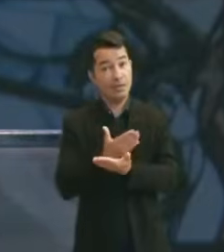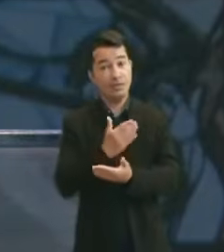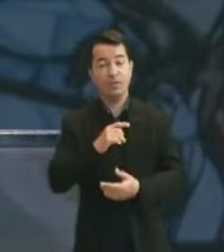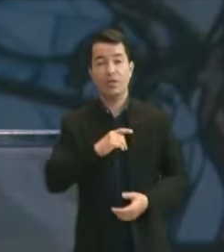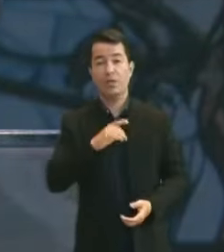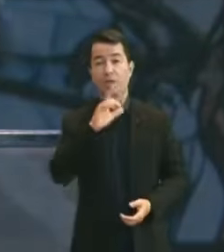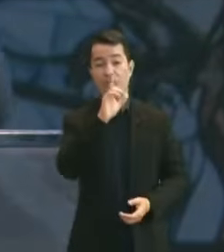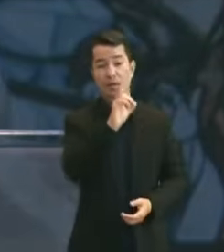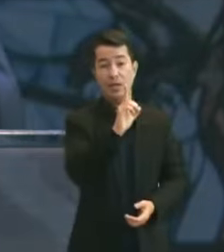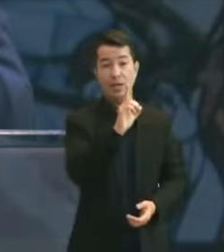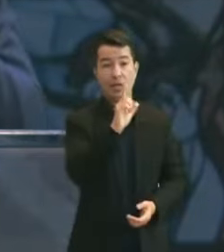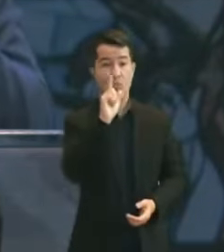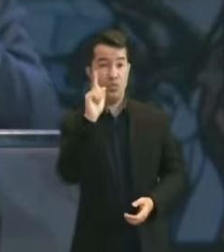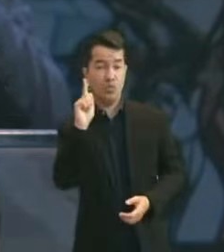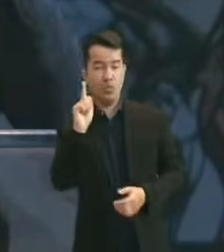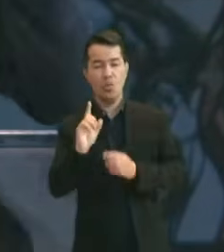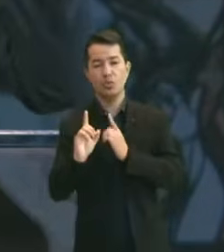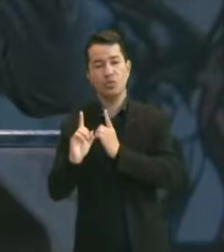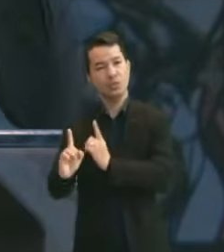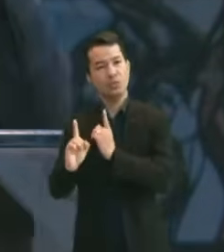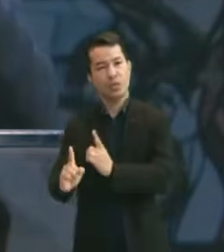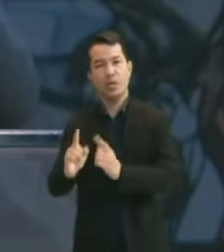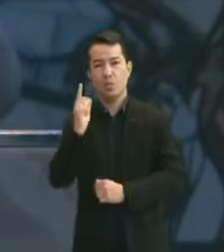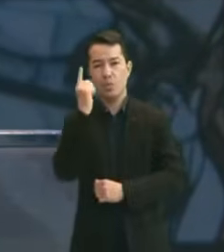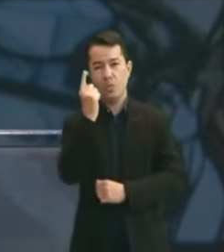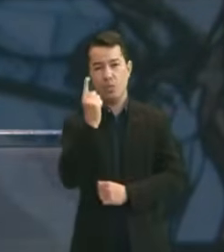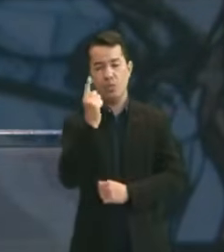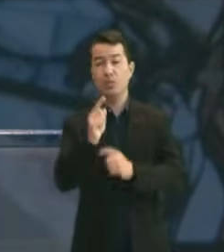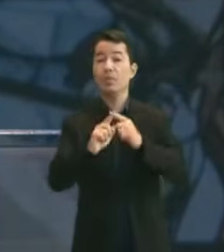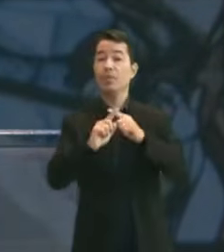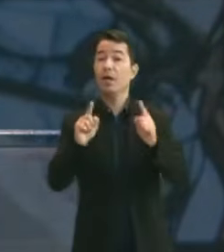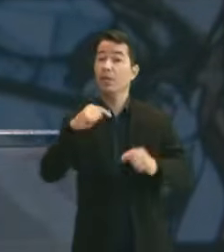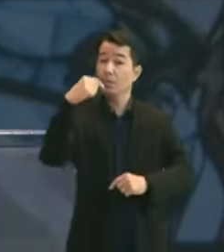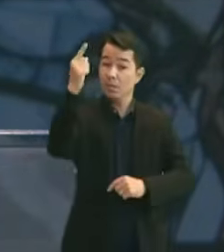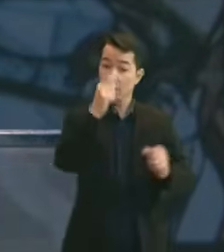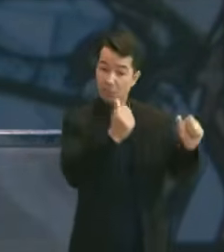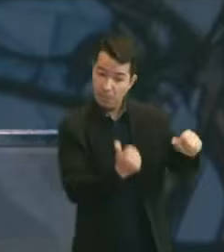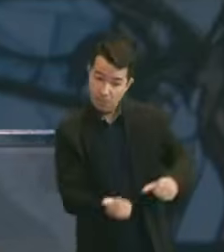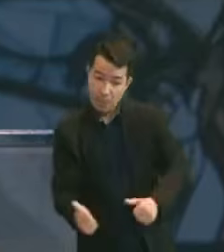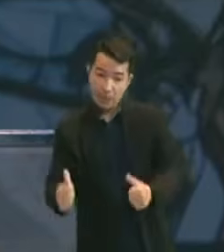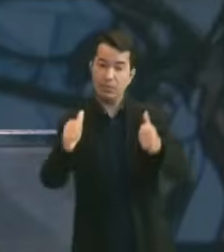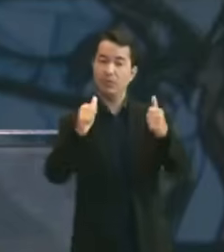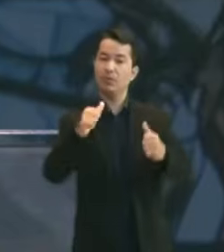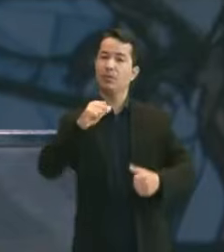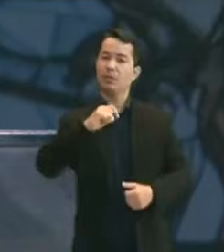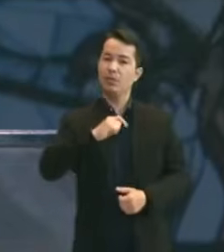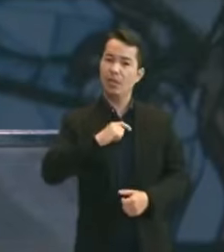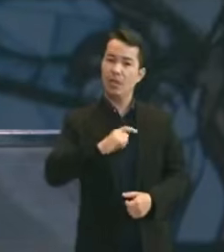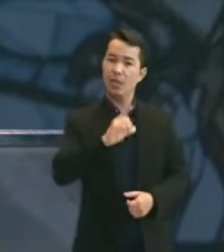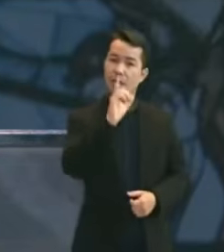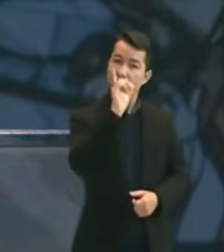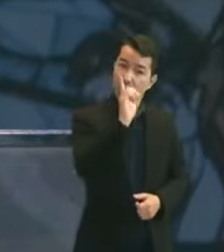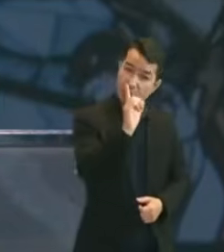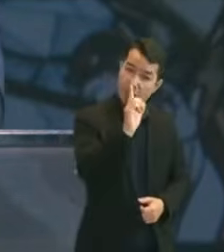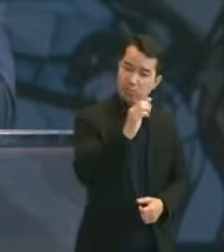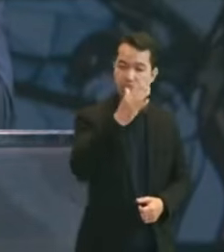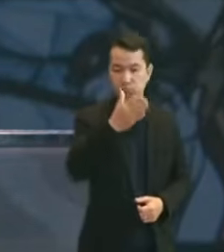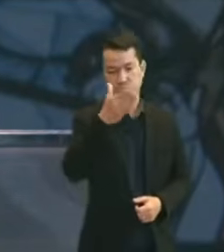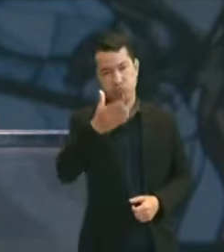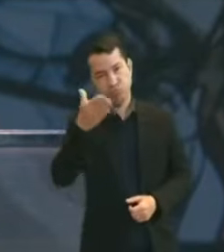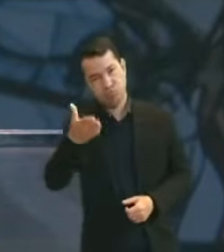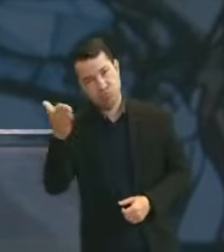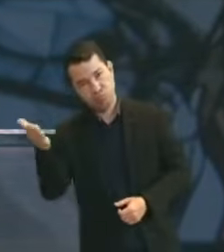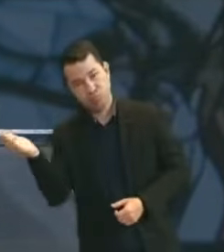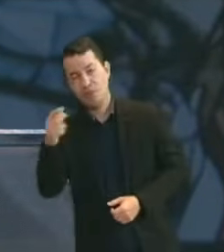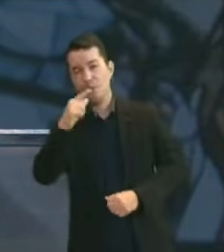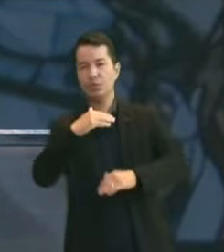D1, o discipulado 1. Mas que depois do batismo, depois da membresia, você precisa continuar caminhando na sua fé,